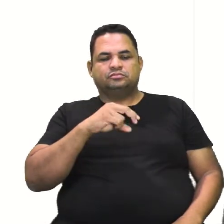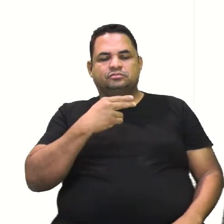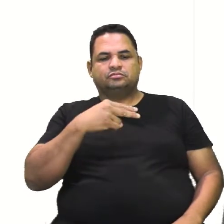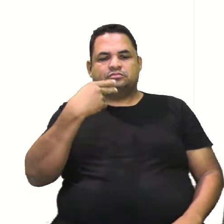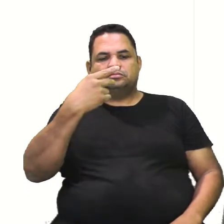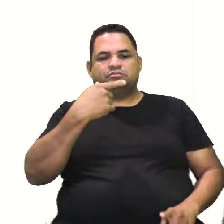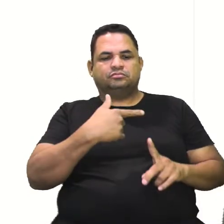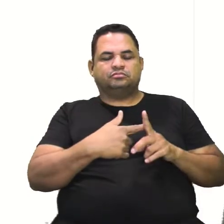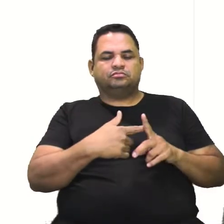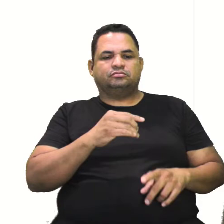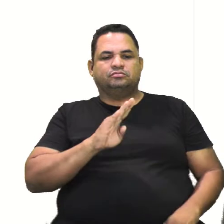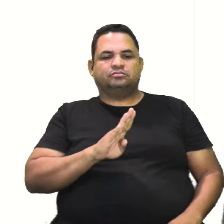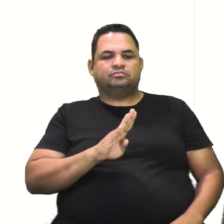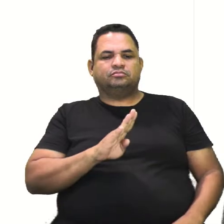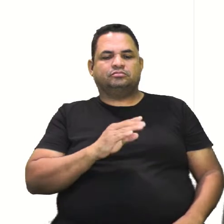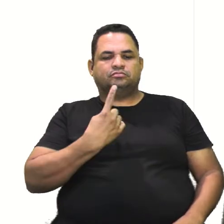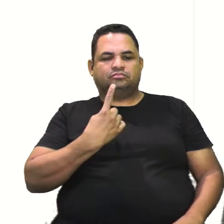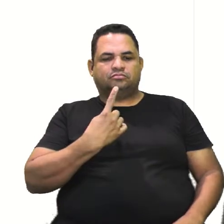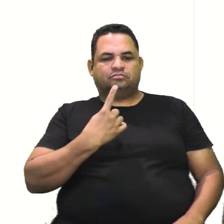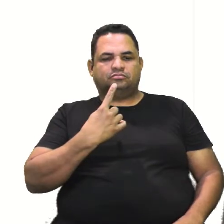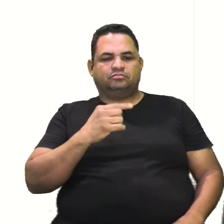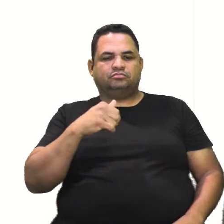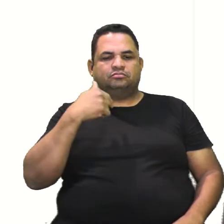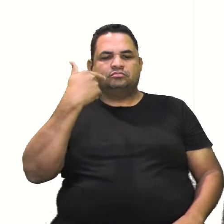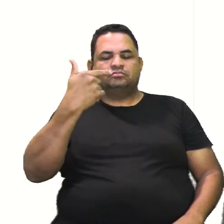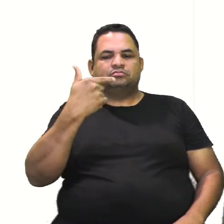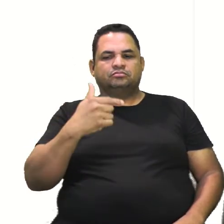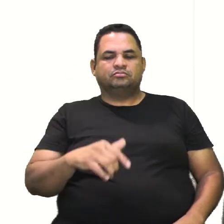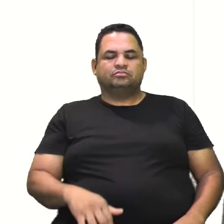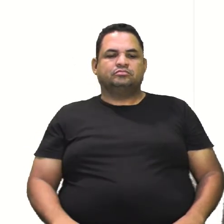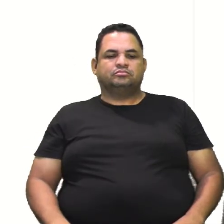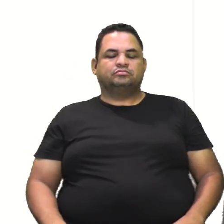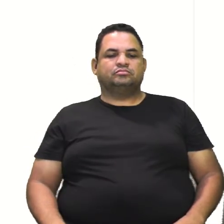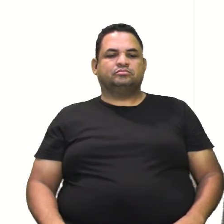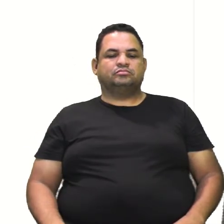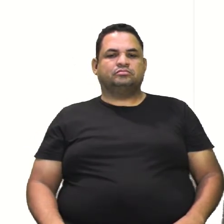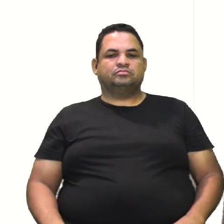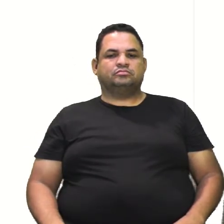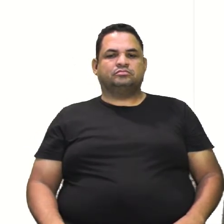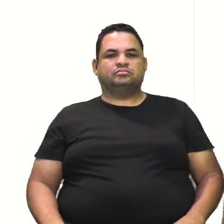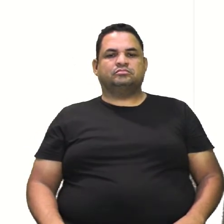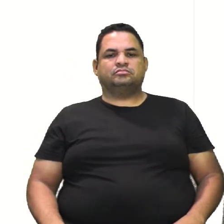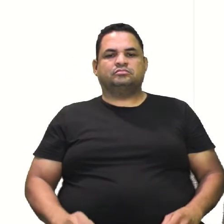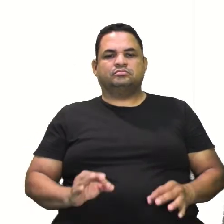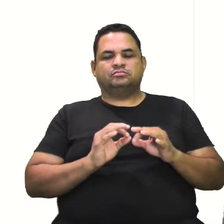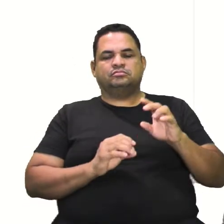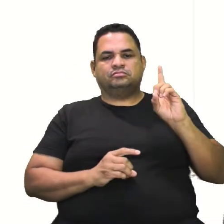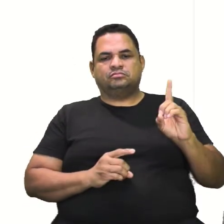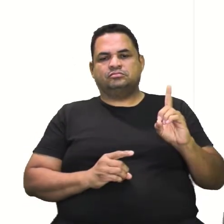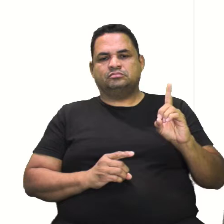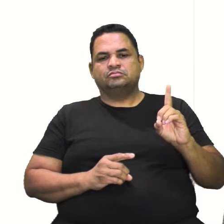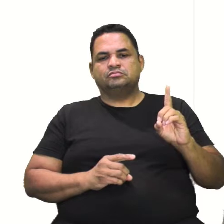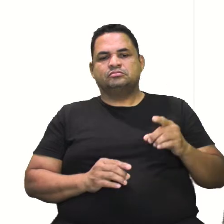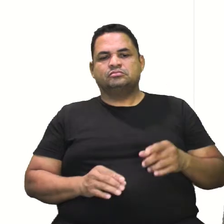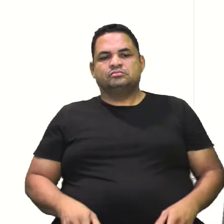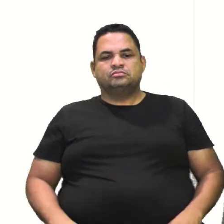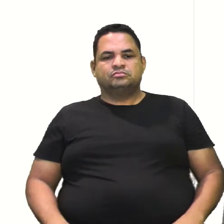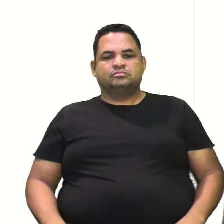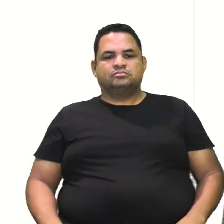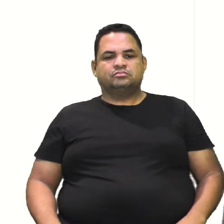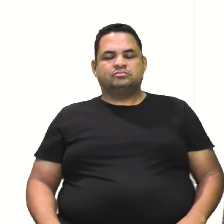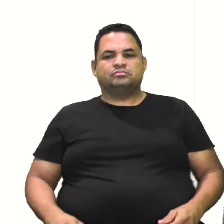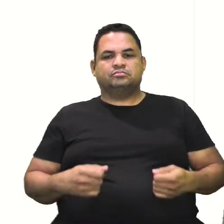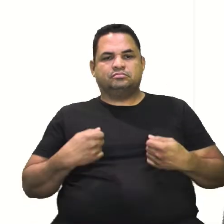ao quadrado. Mais, quem é B? O B é 1. 1 ao quadrado, né? Vamos lá, então. A distância vai ser igual. Tem que